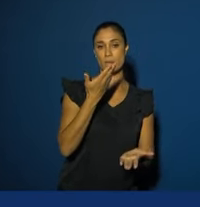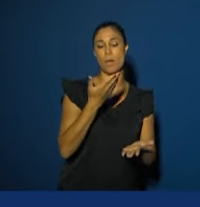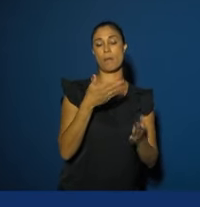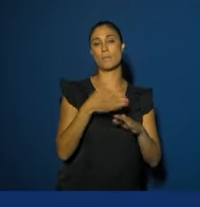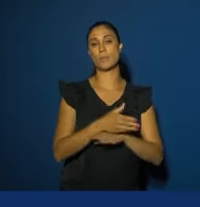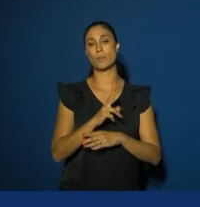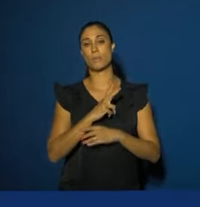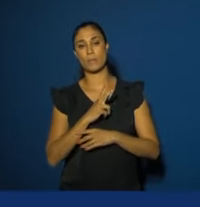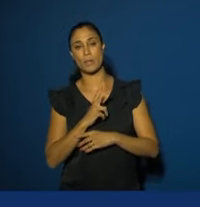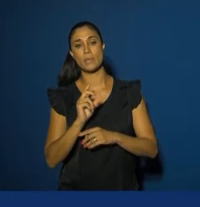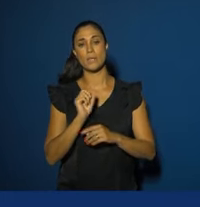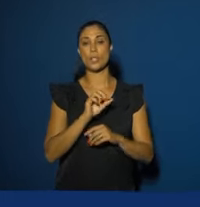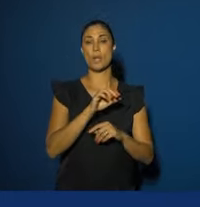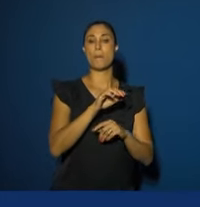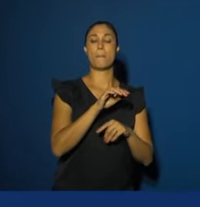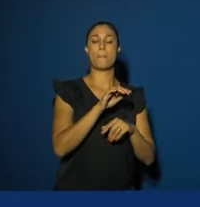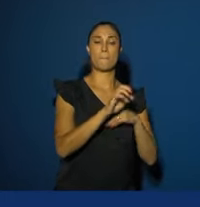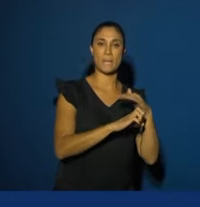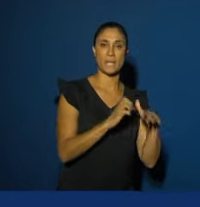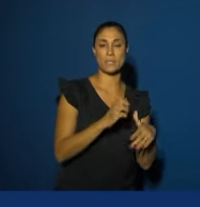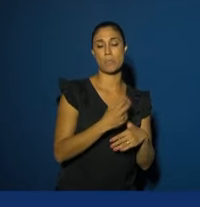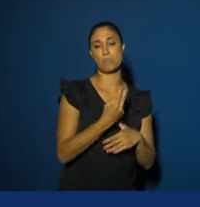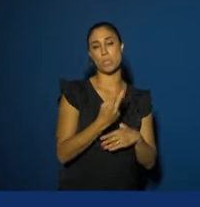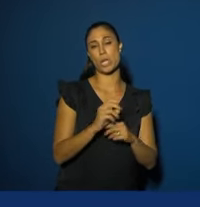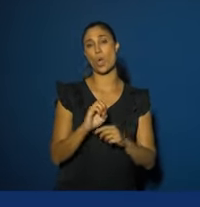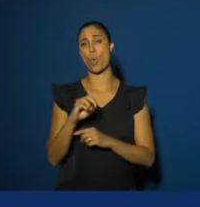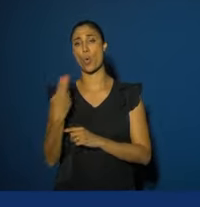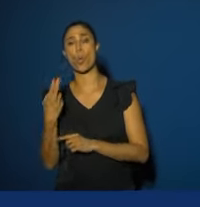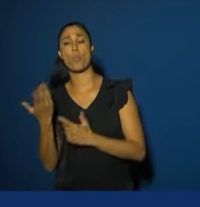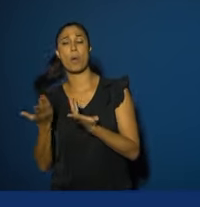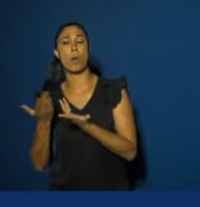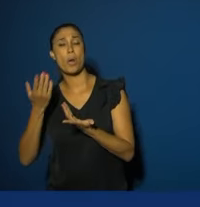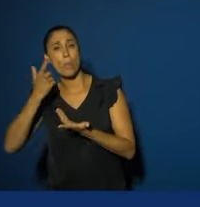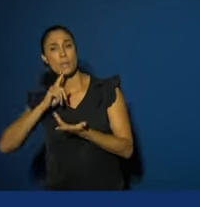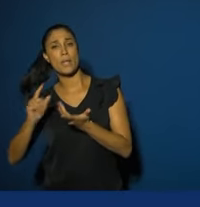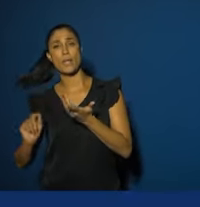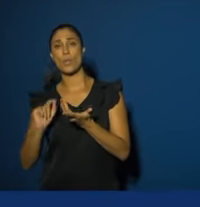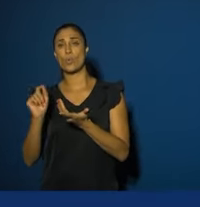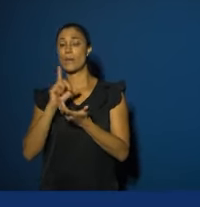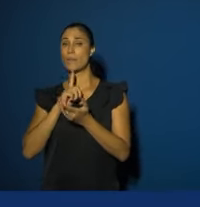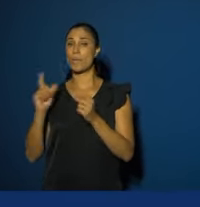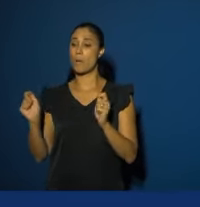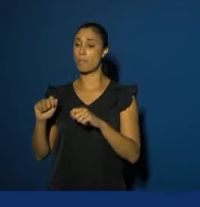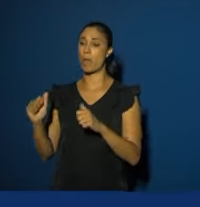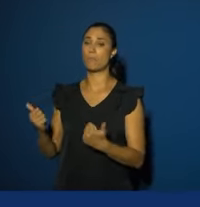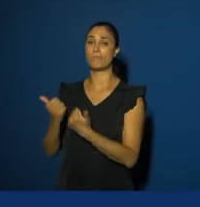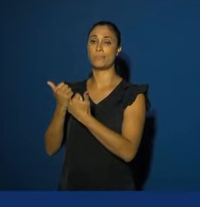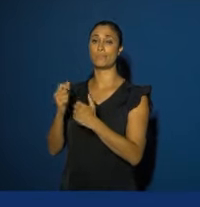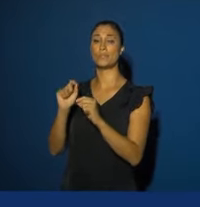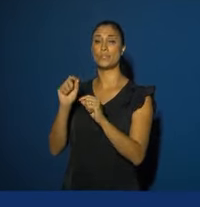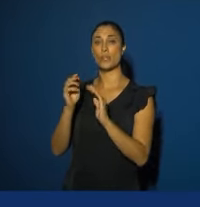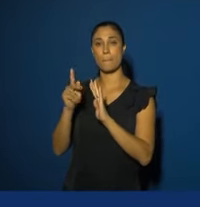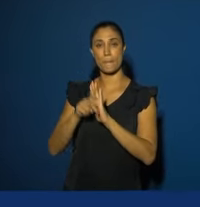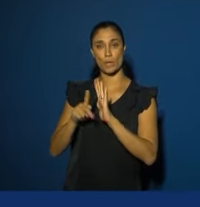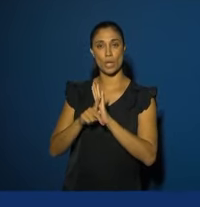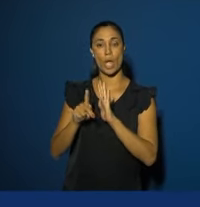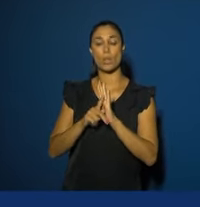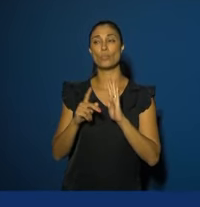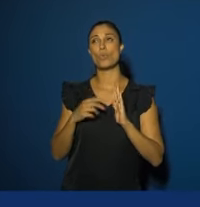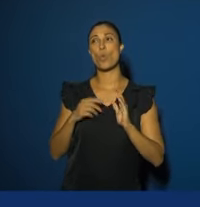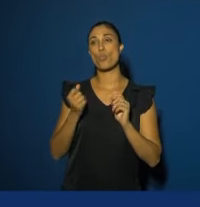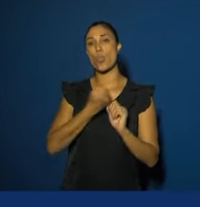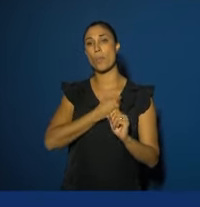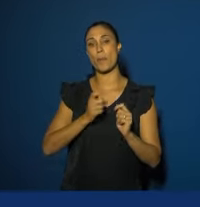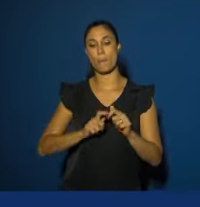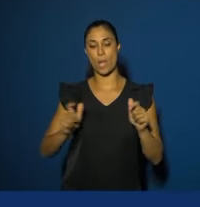ação privada seja mercado secundário seja quando você consegue agora trazer um potencial de projetos em escala maior